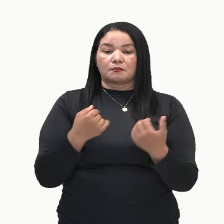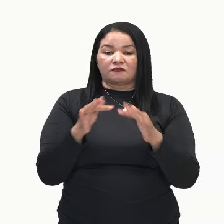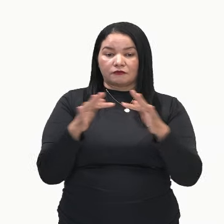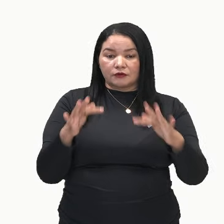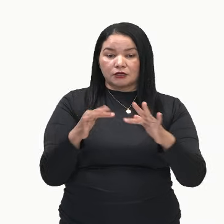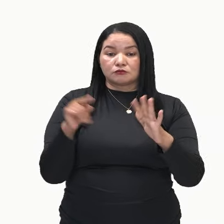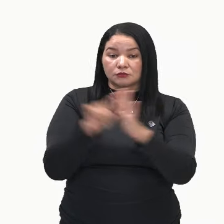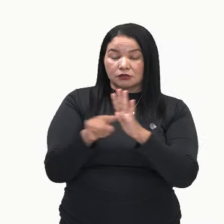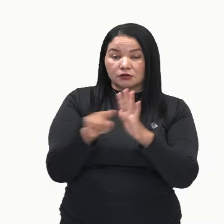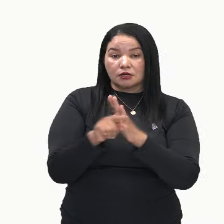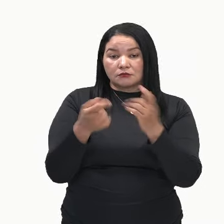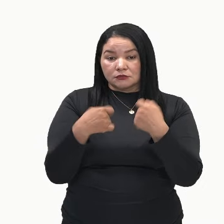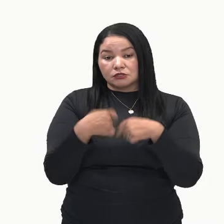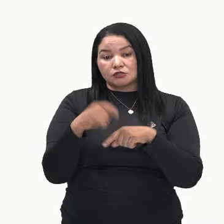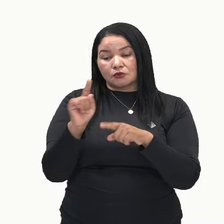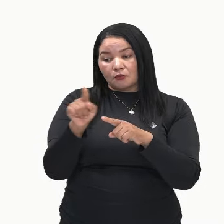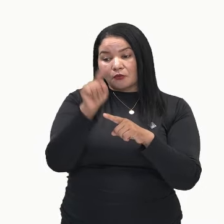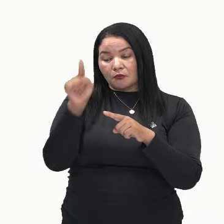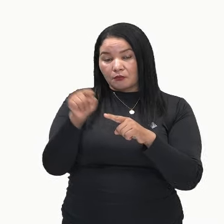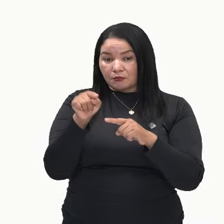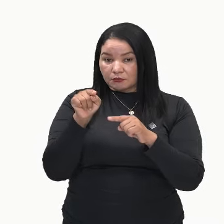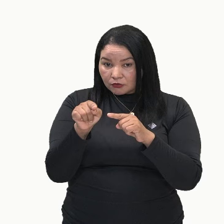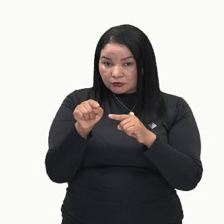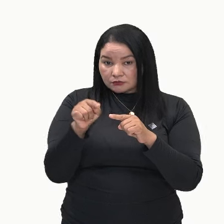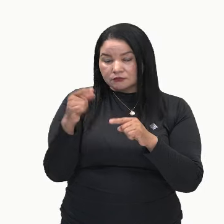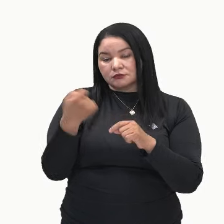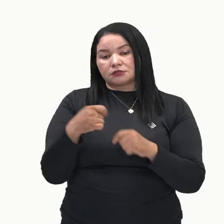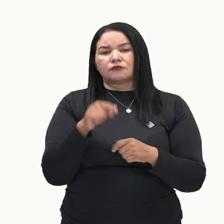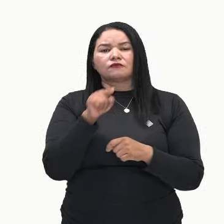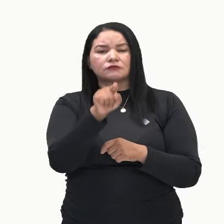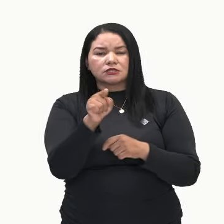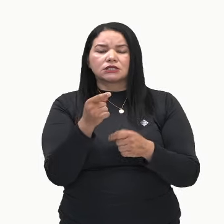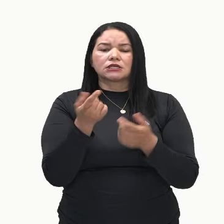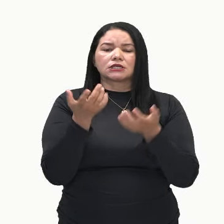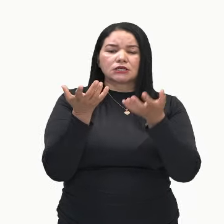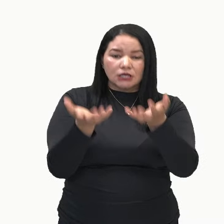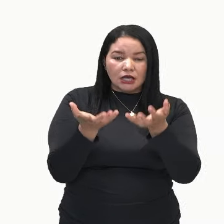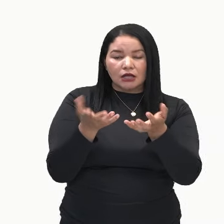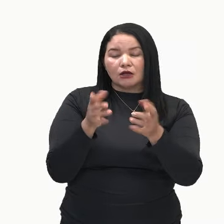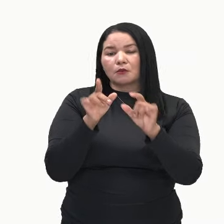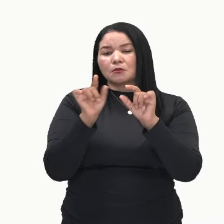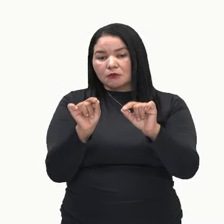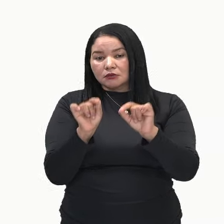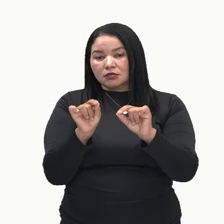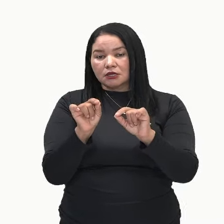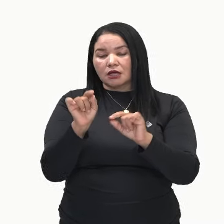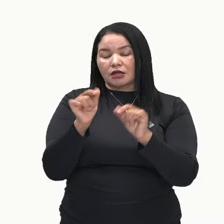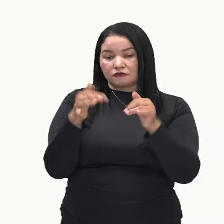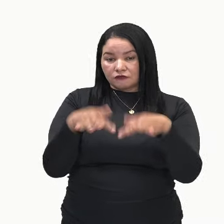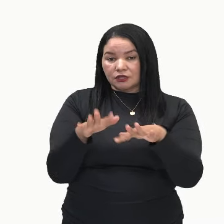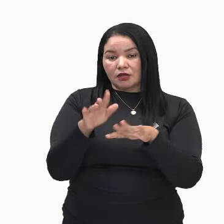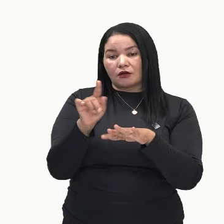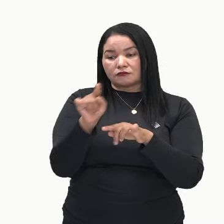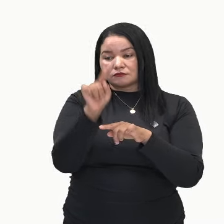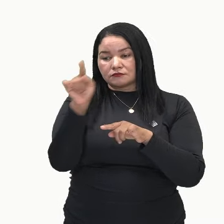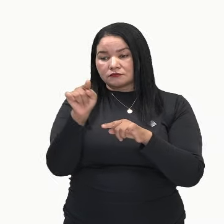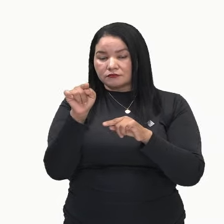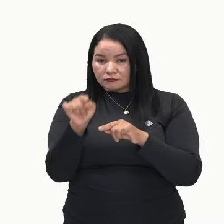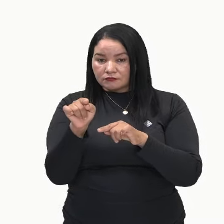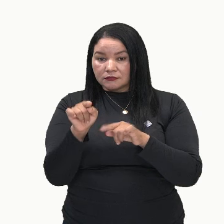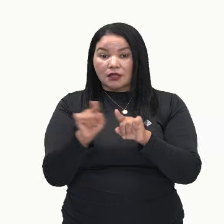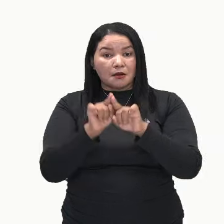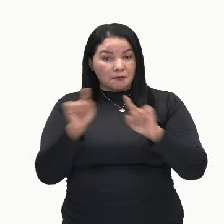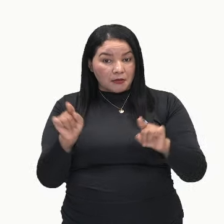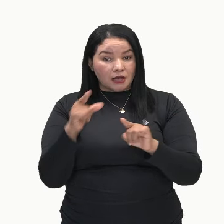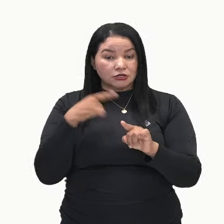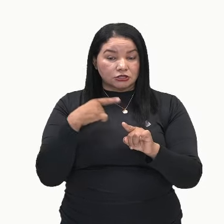ponto de interrogação, são as mais clássicas, né? O que você quer? Aí você coloca ali o ponto de interrogação. Mas também temos as interrogativas